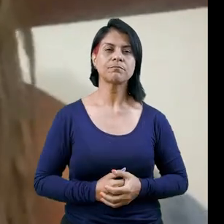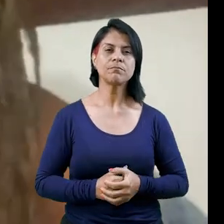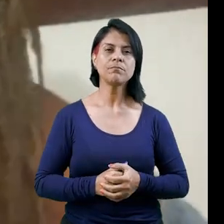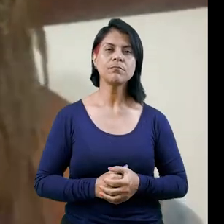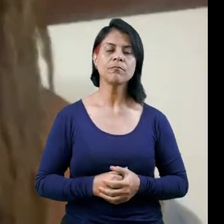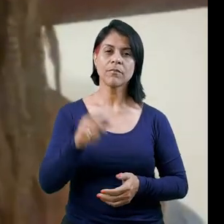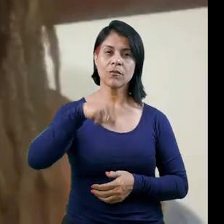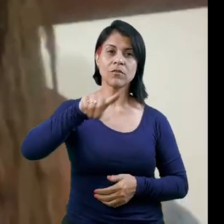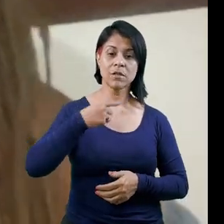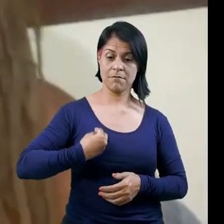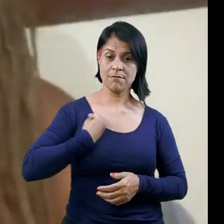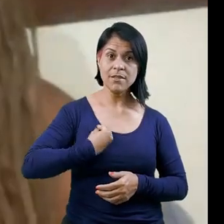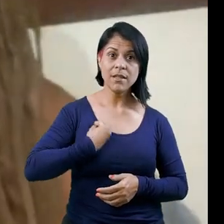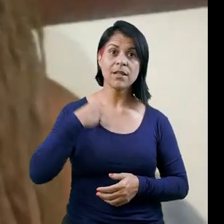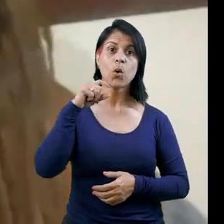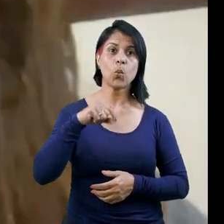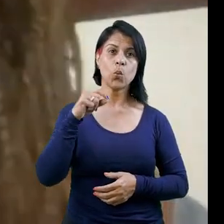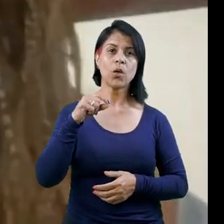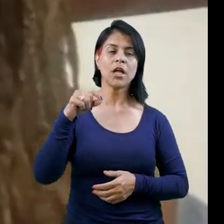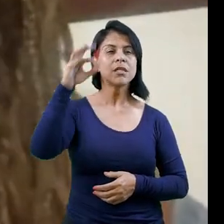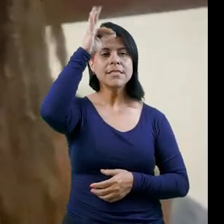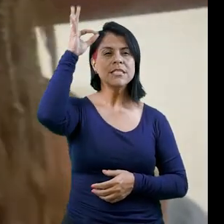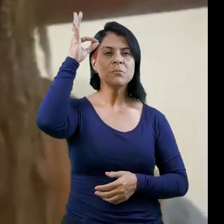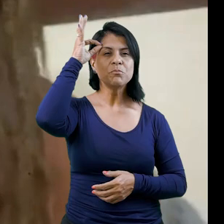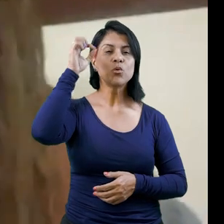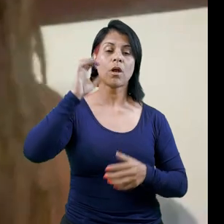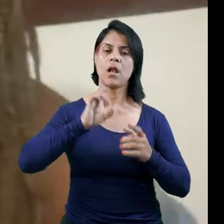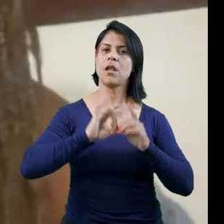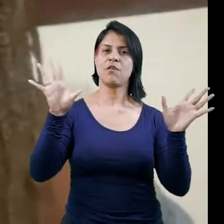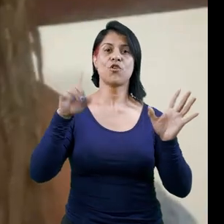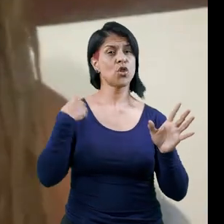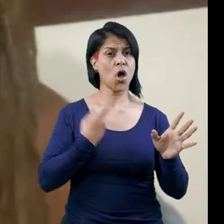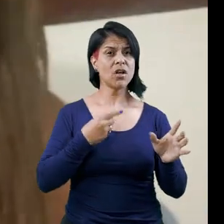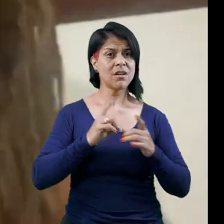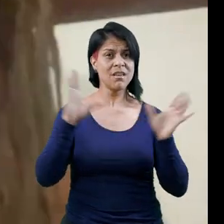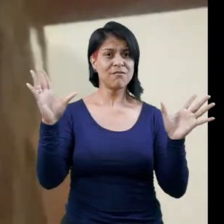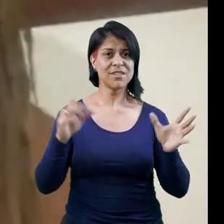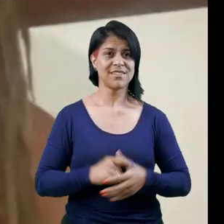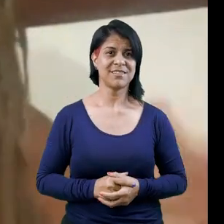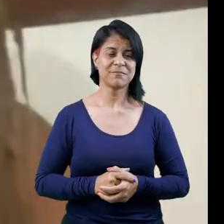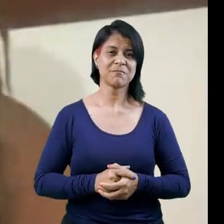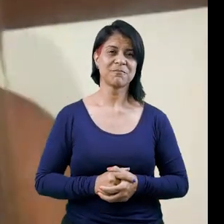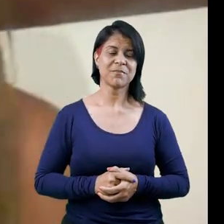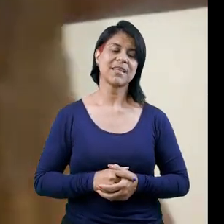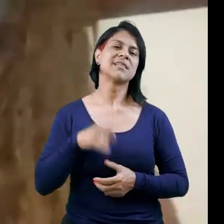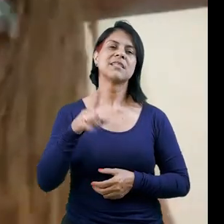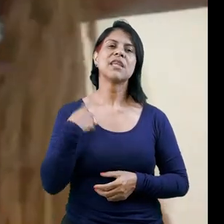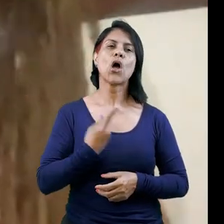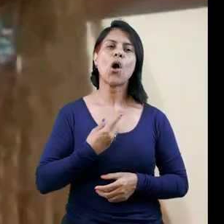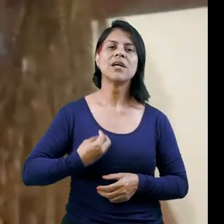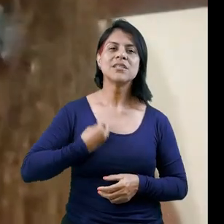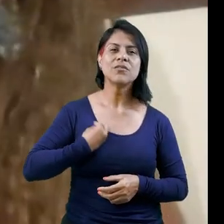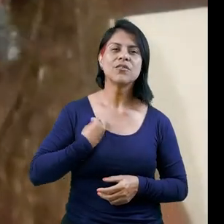de vidas, de espíritos livres. Nós somos livres. Por mais que vivamos